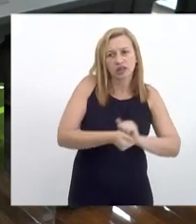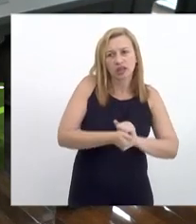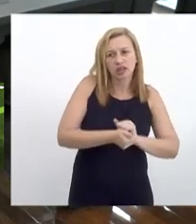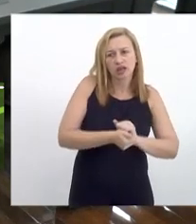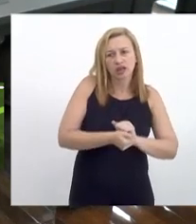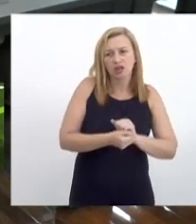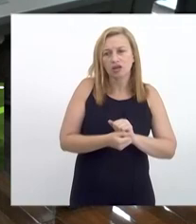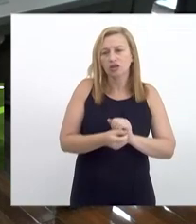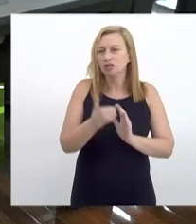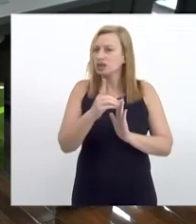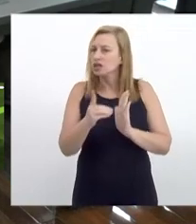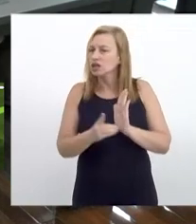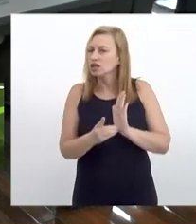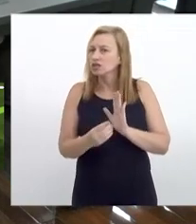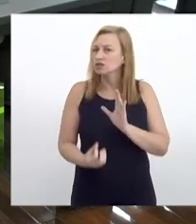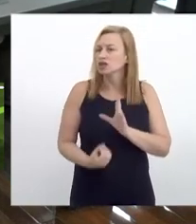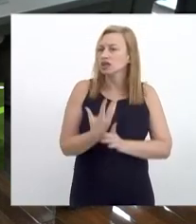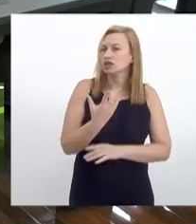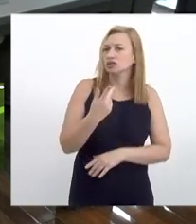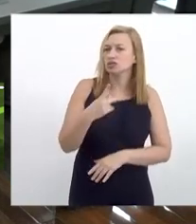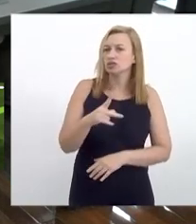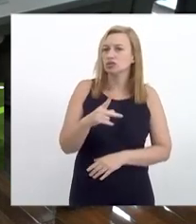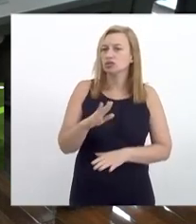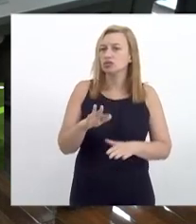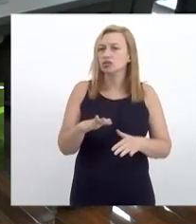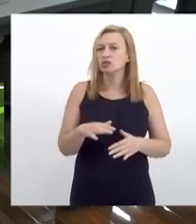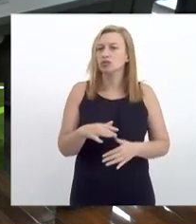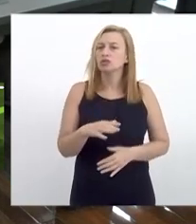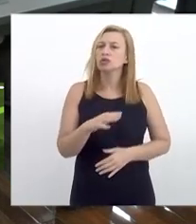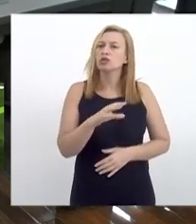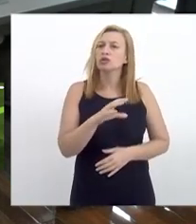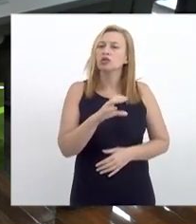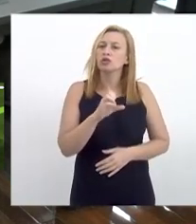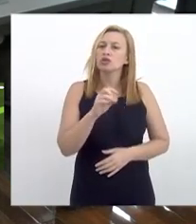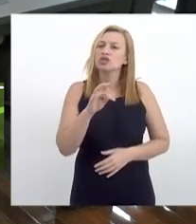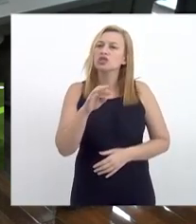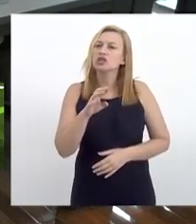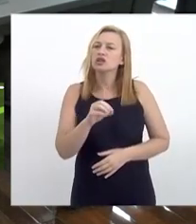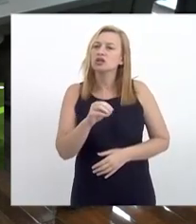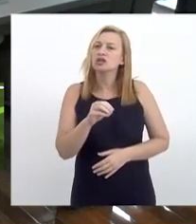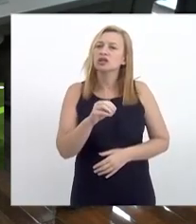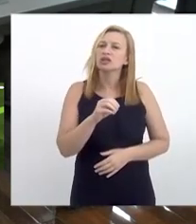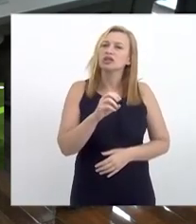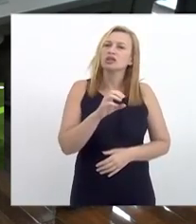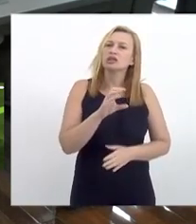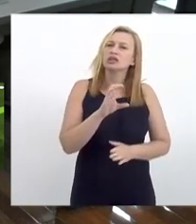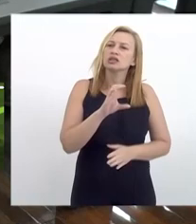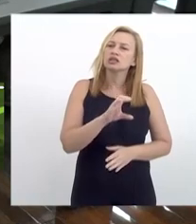criação Qual o conselho, deputado? O CM O que está falando nessa lei